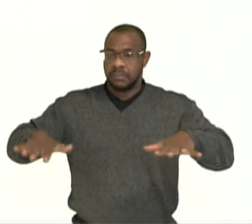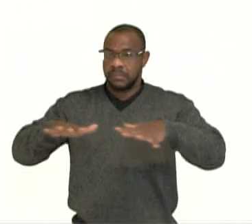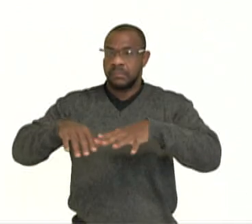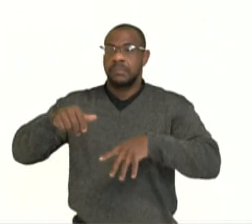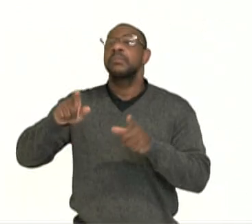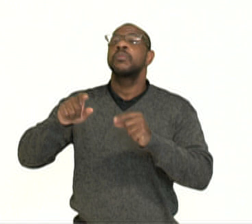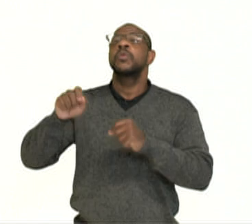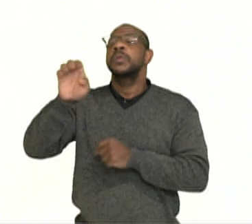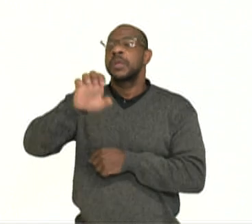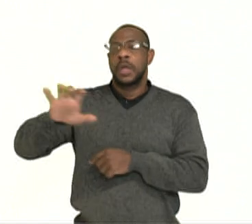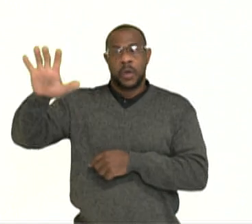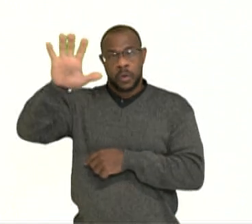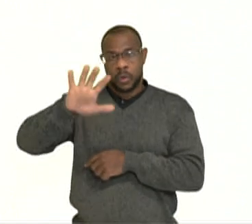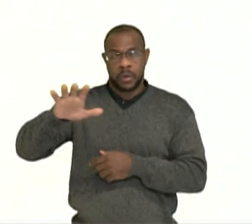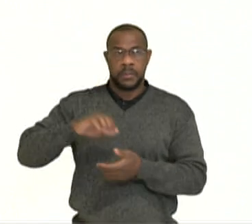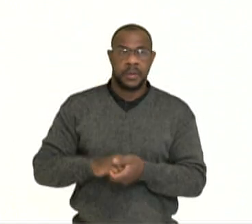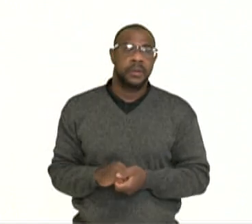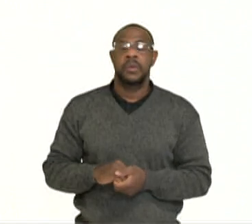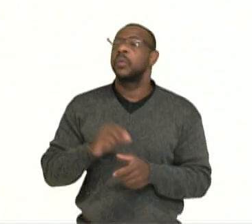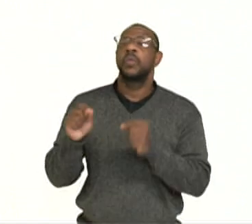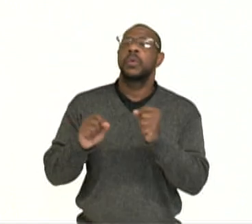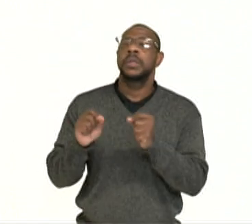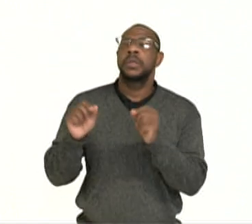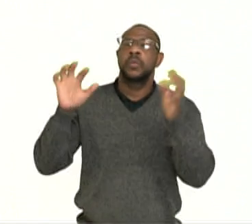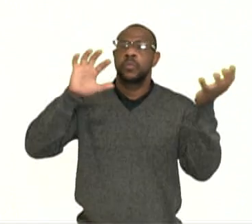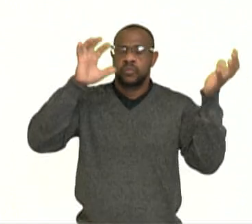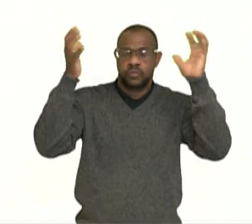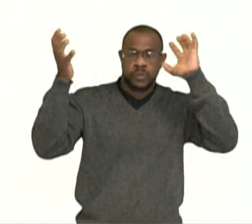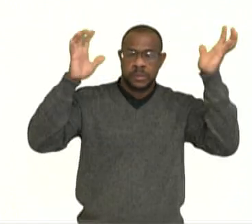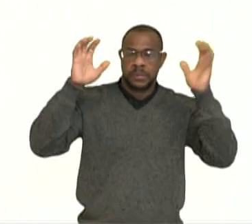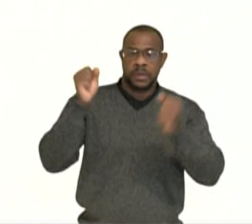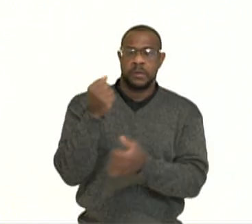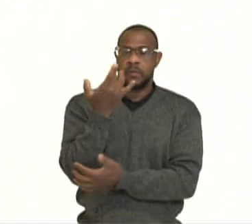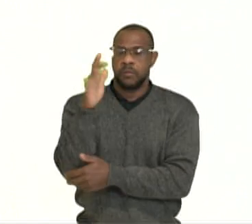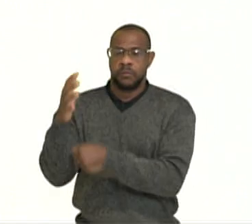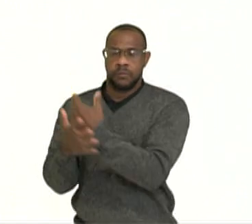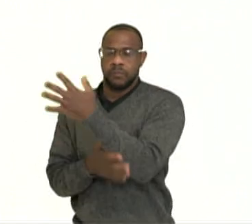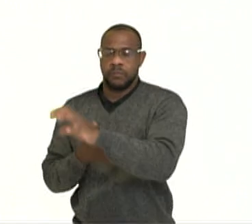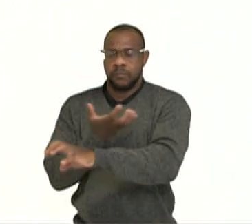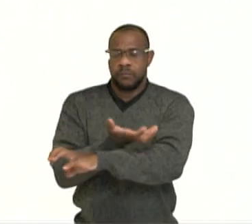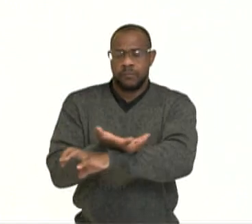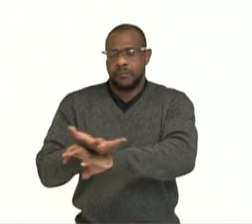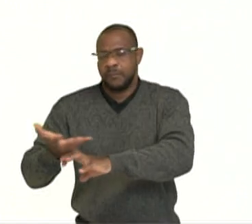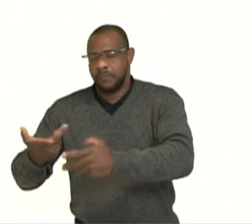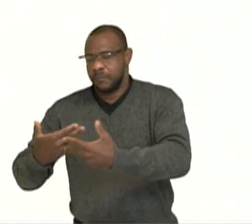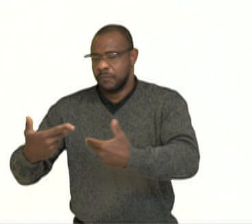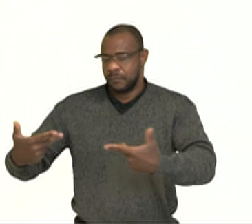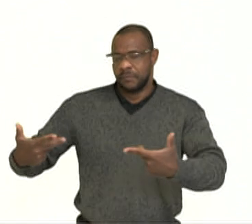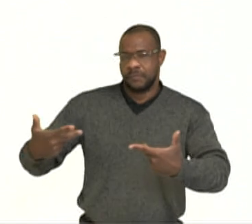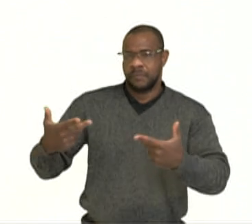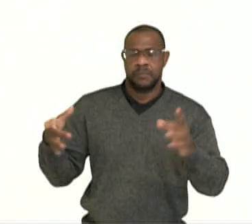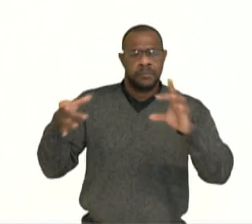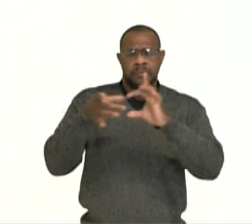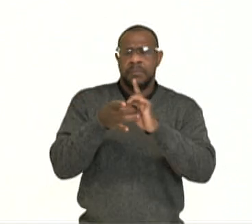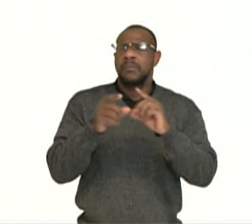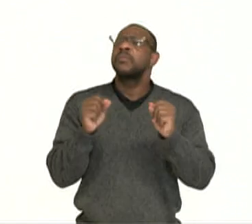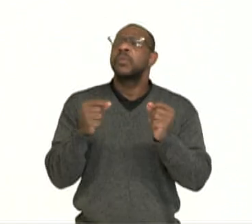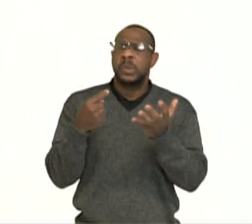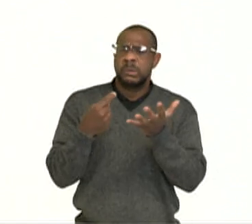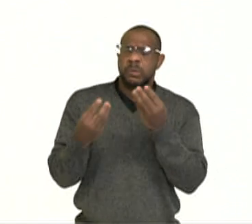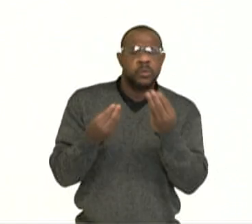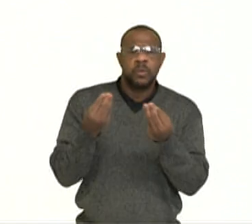continente europeu. Ou seja, o que o clima e a vegetação têm a ver um com o outro. De que forma o clima e a